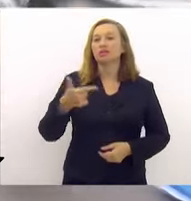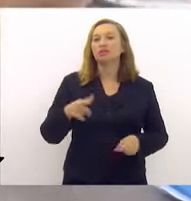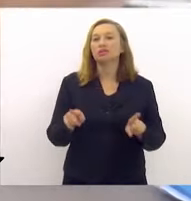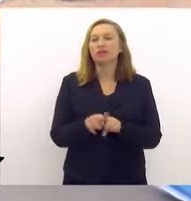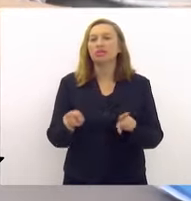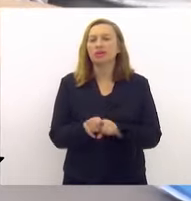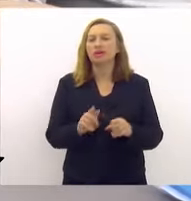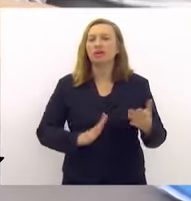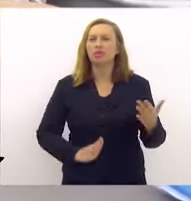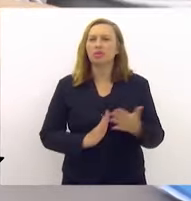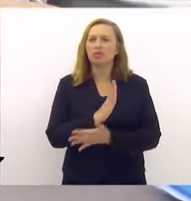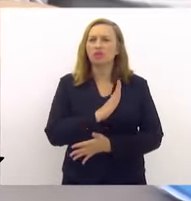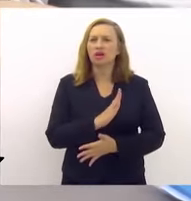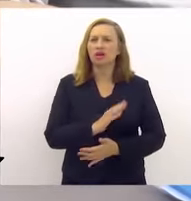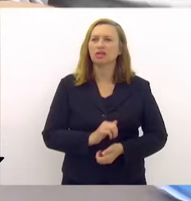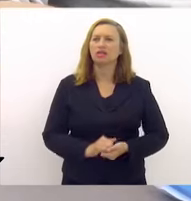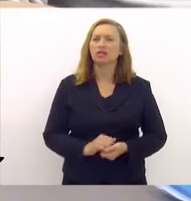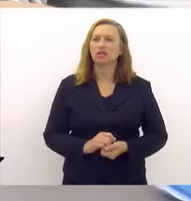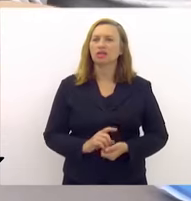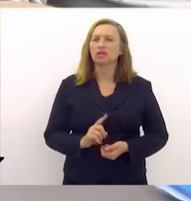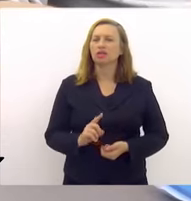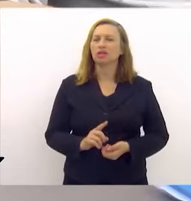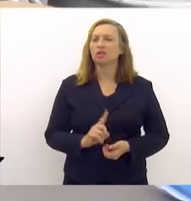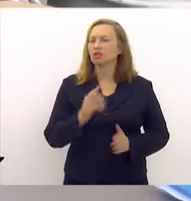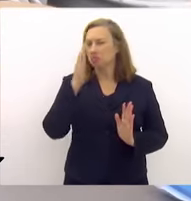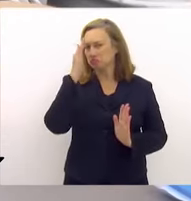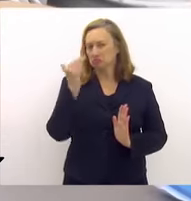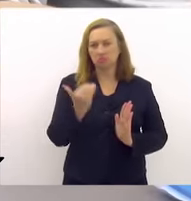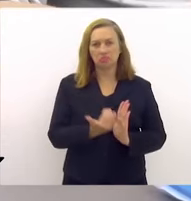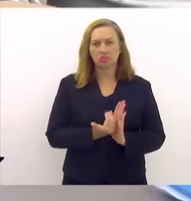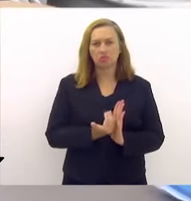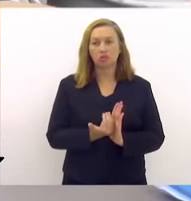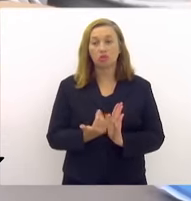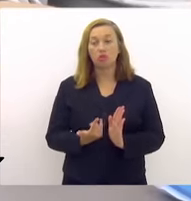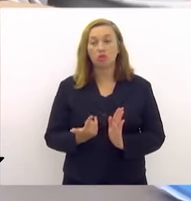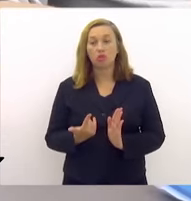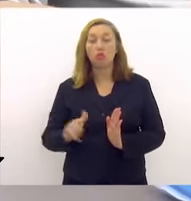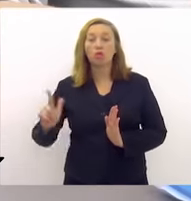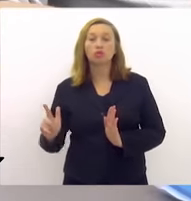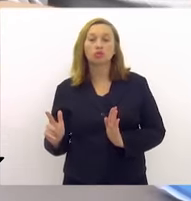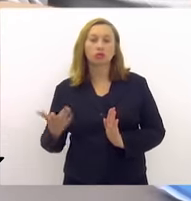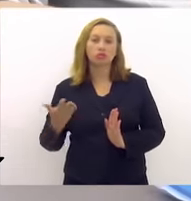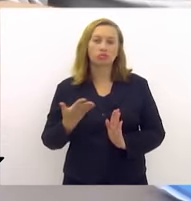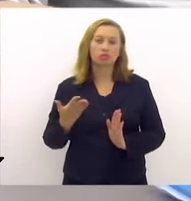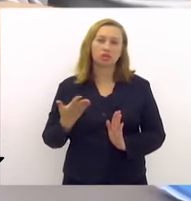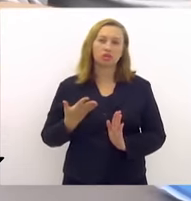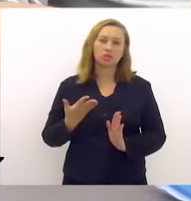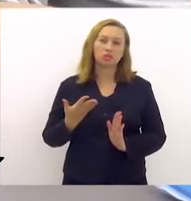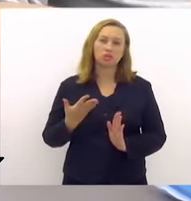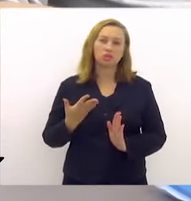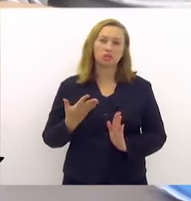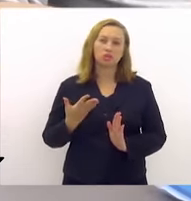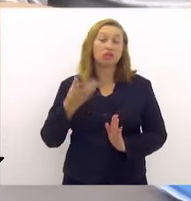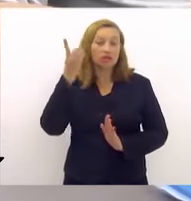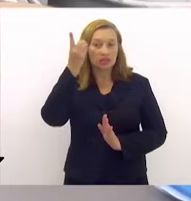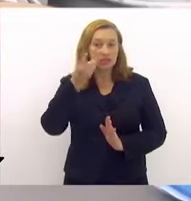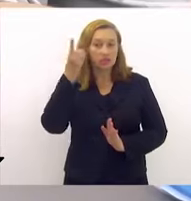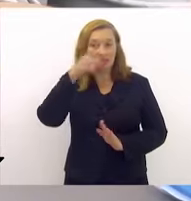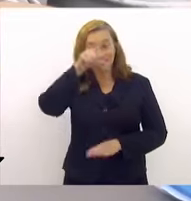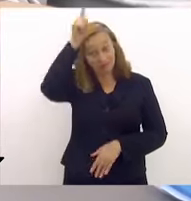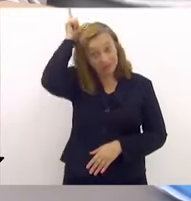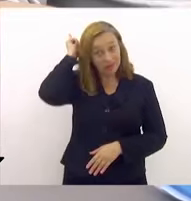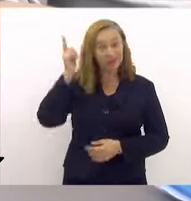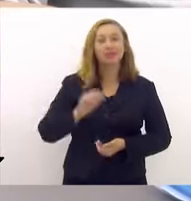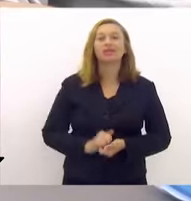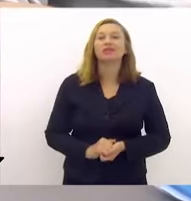também aprovada, e essa não tão cumprida assim, douto parceiro de sempre, deputado Luiz Paulo,